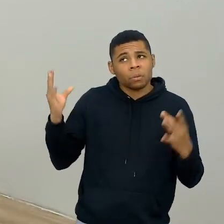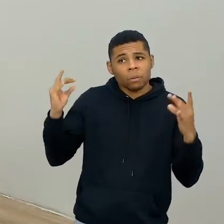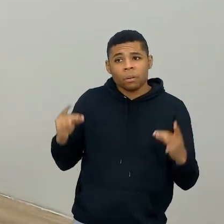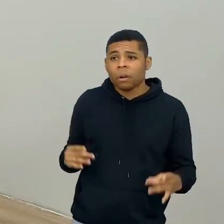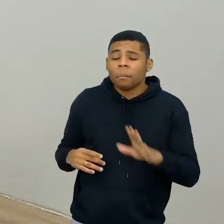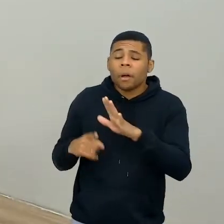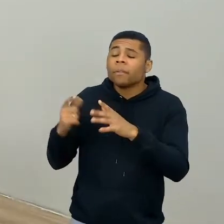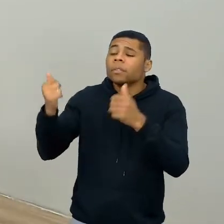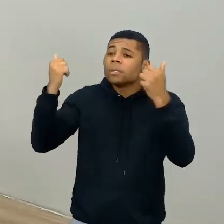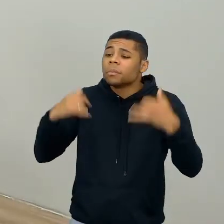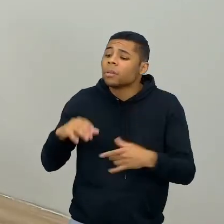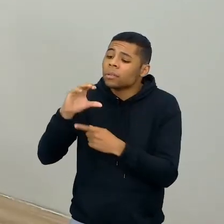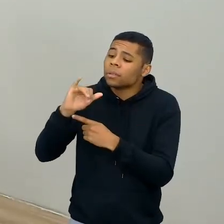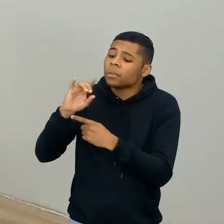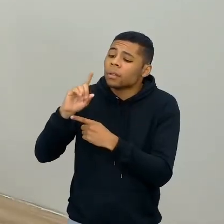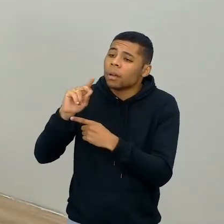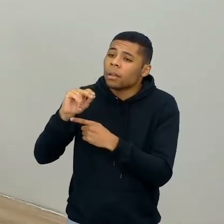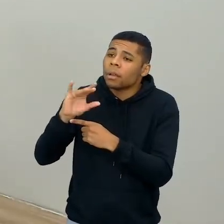que é cidadania.